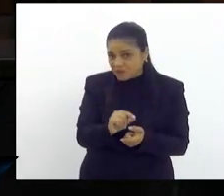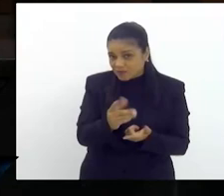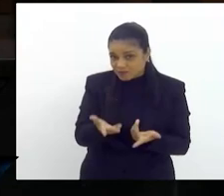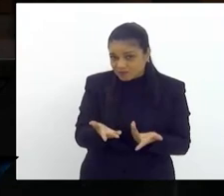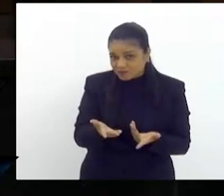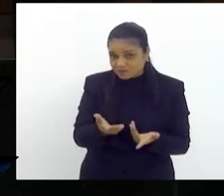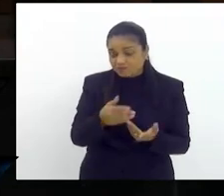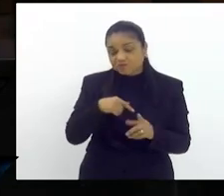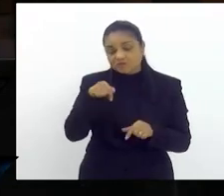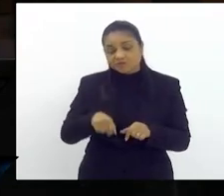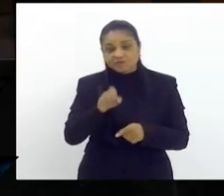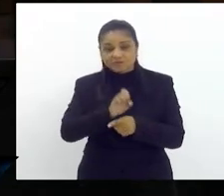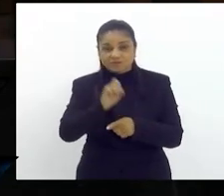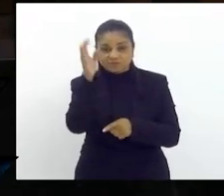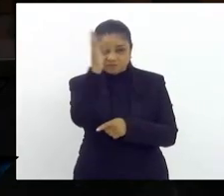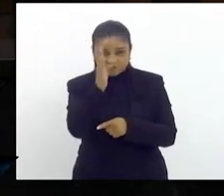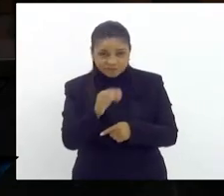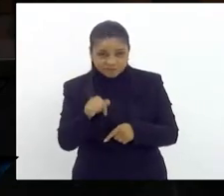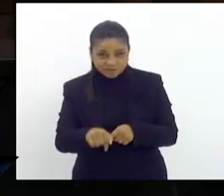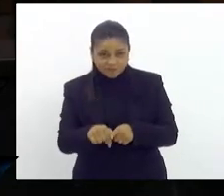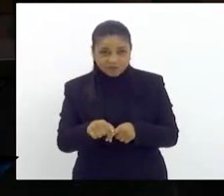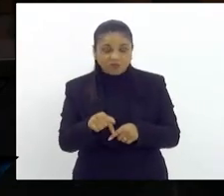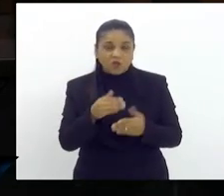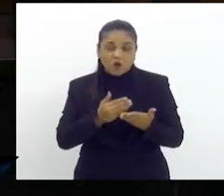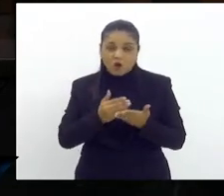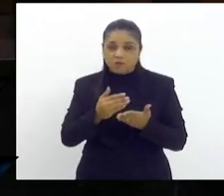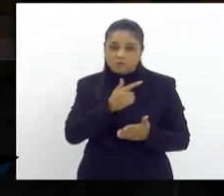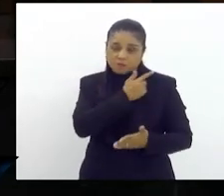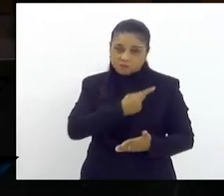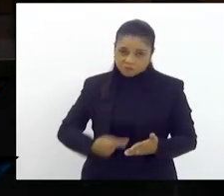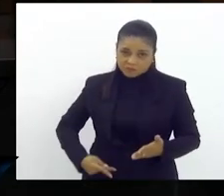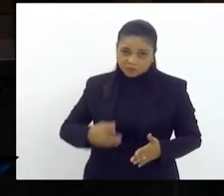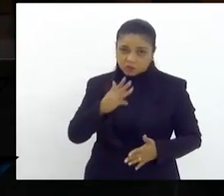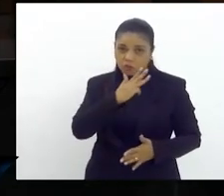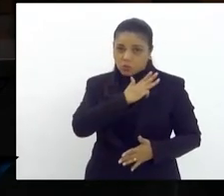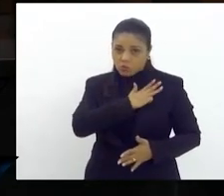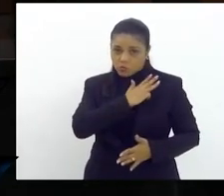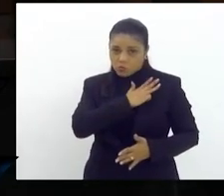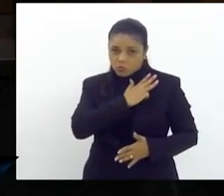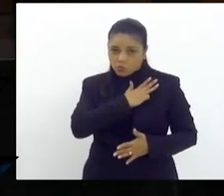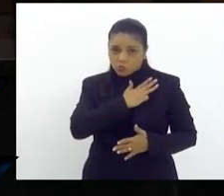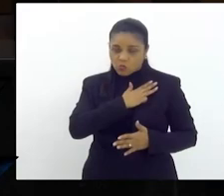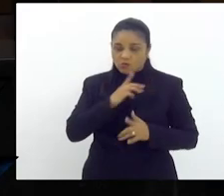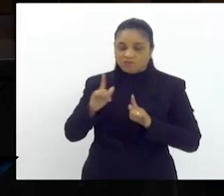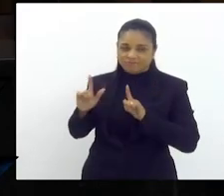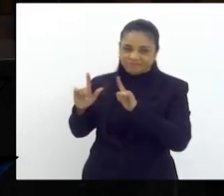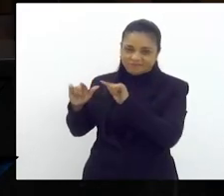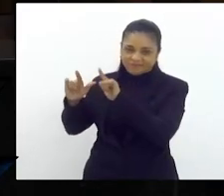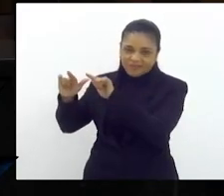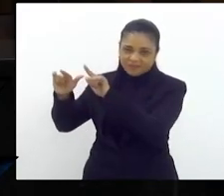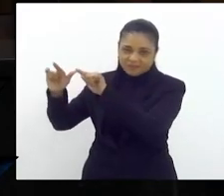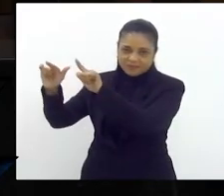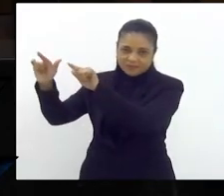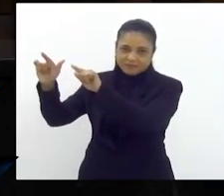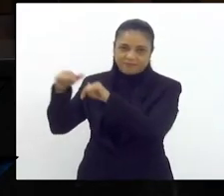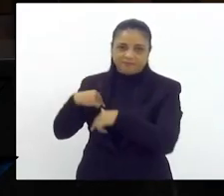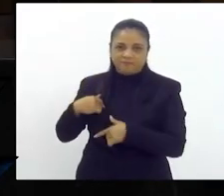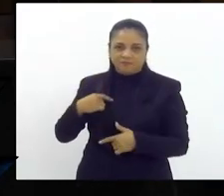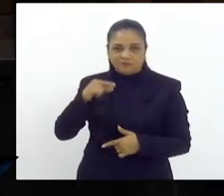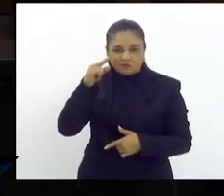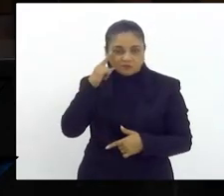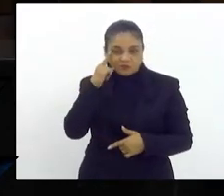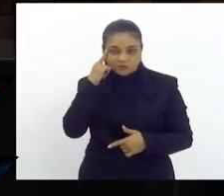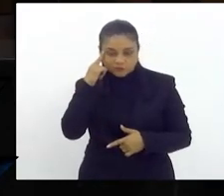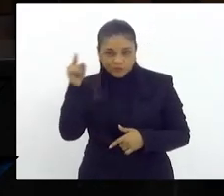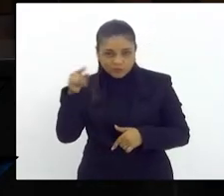Brasileiro irá começar pelo presidente Lula que está em viagem pelo Japão e no domingo